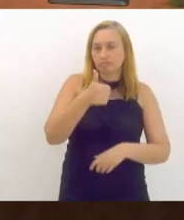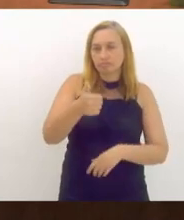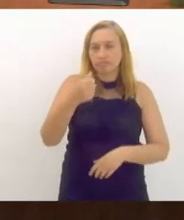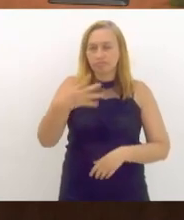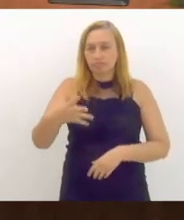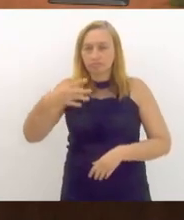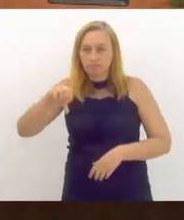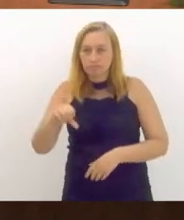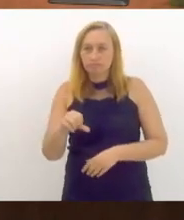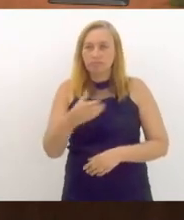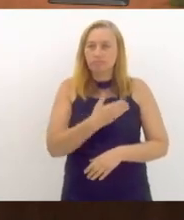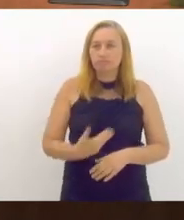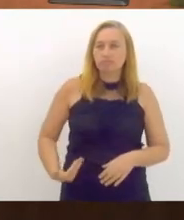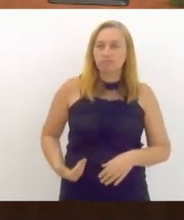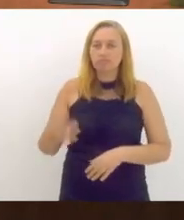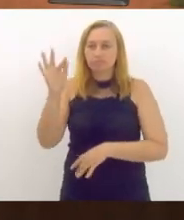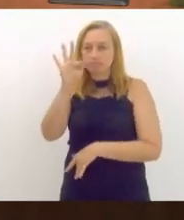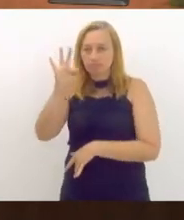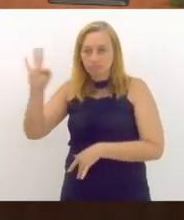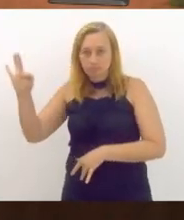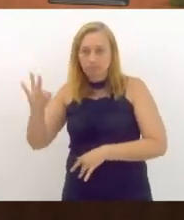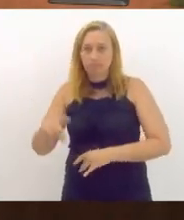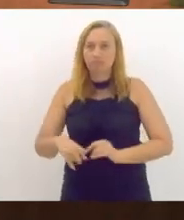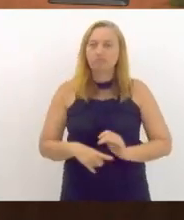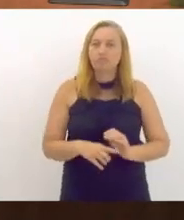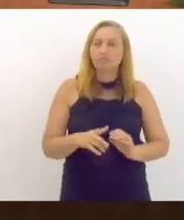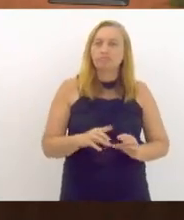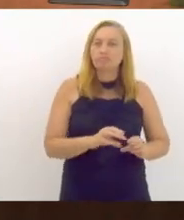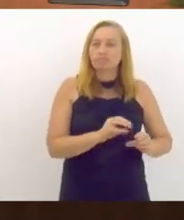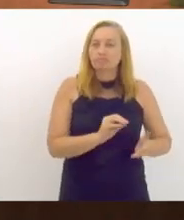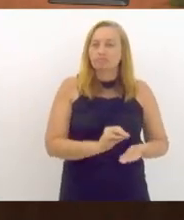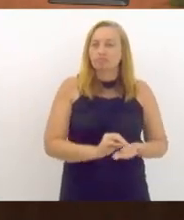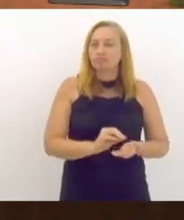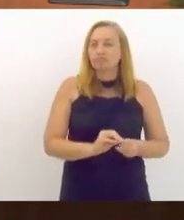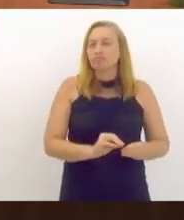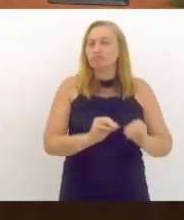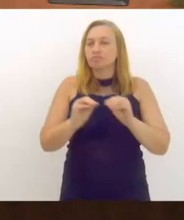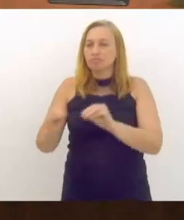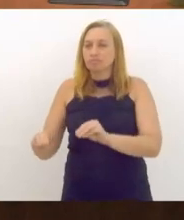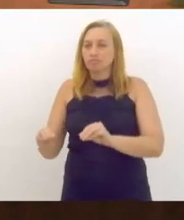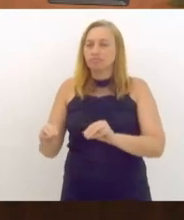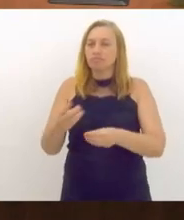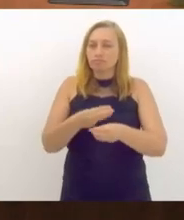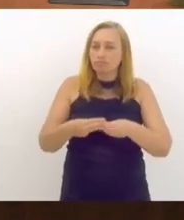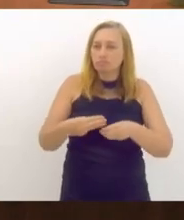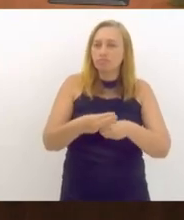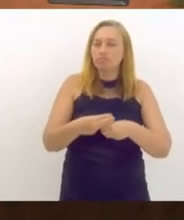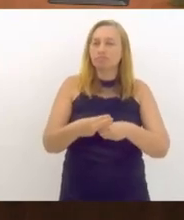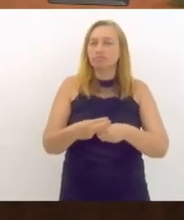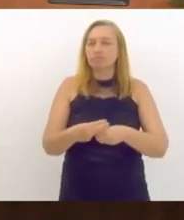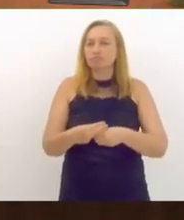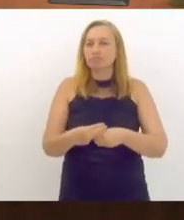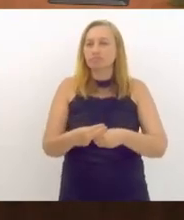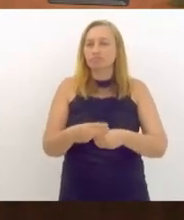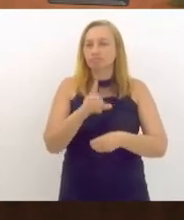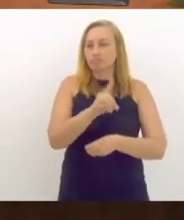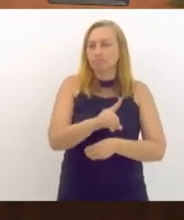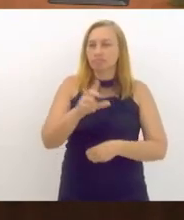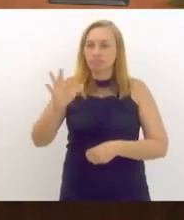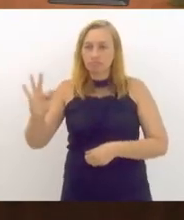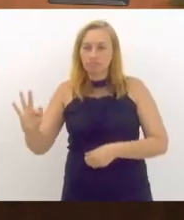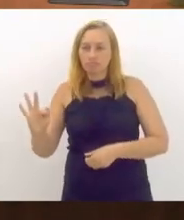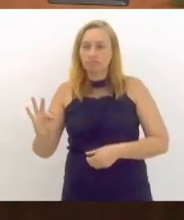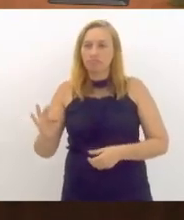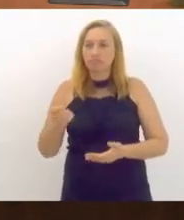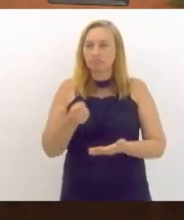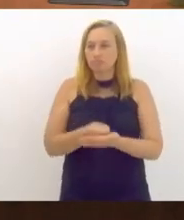o governo federal passou a atribuição aos municípios, ao Distrito Federal, da cobrança da COSIP, mas mais do que